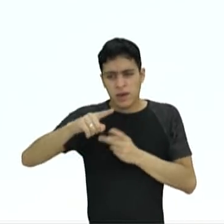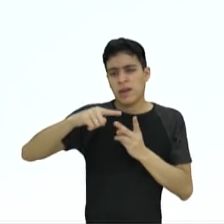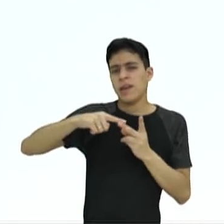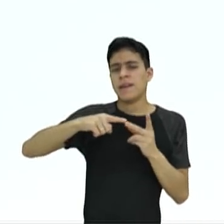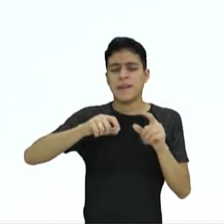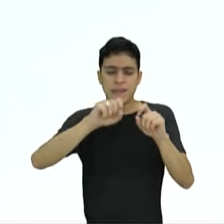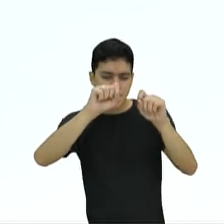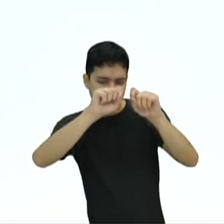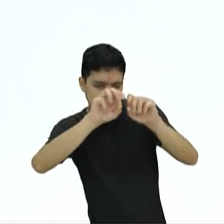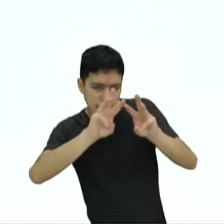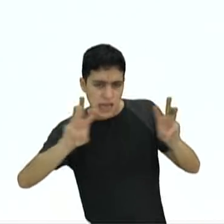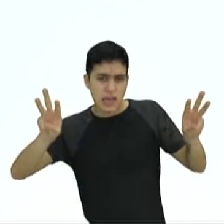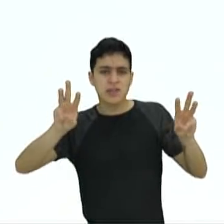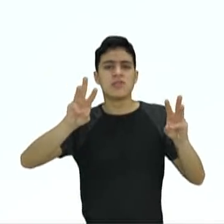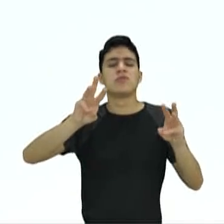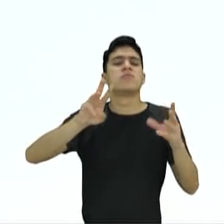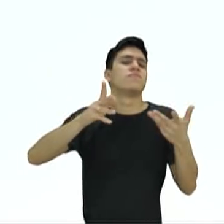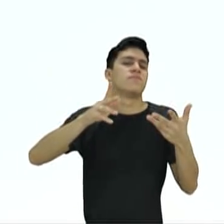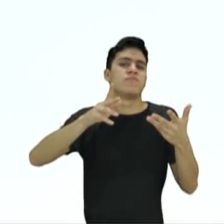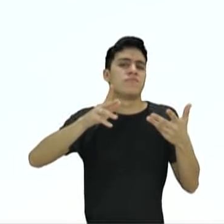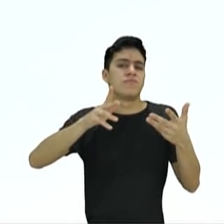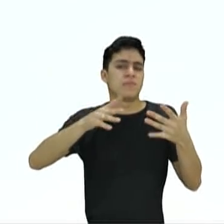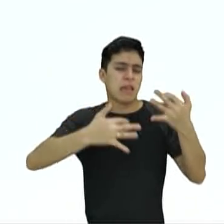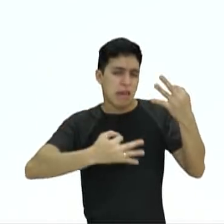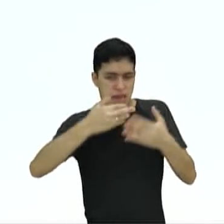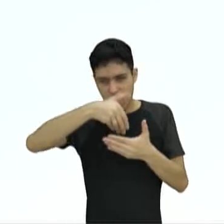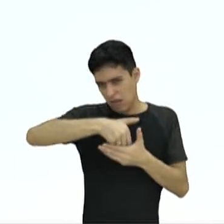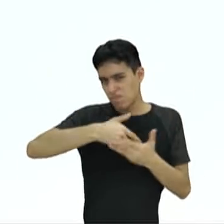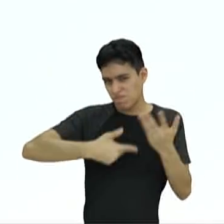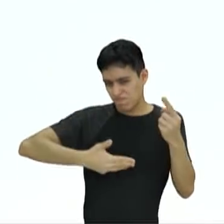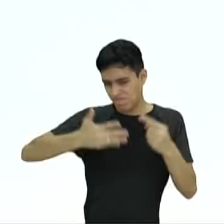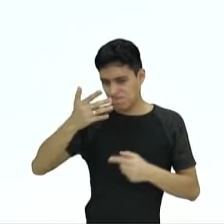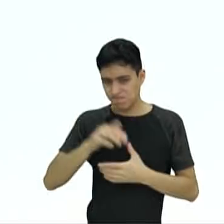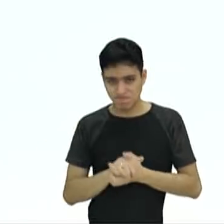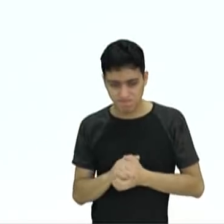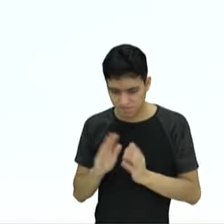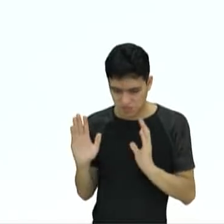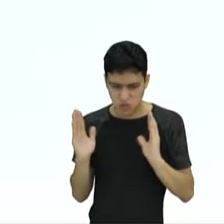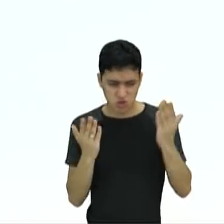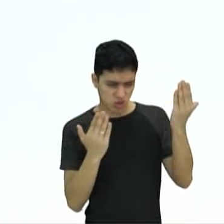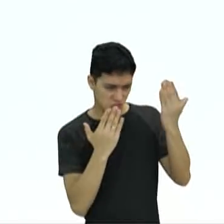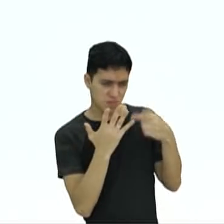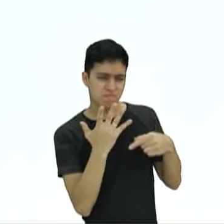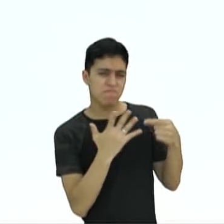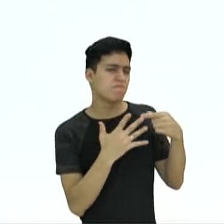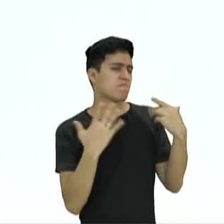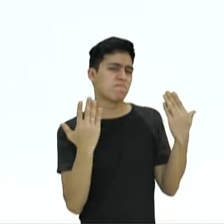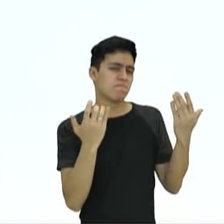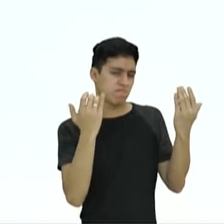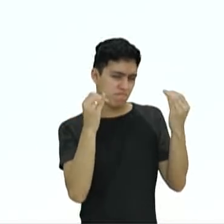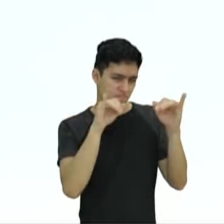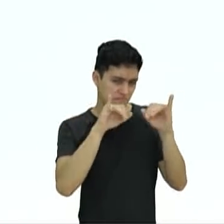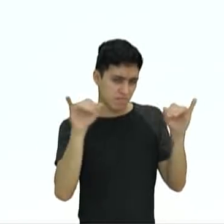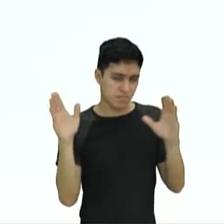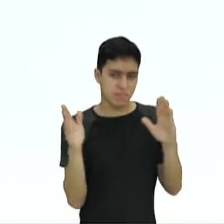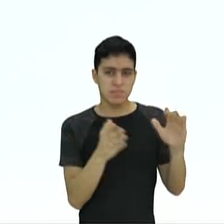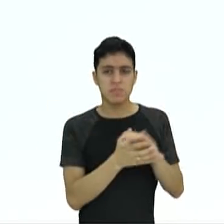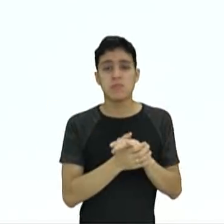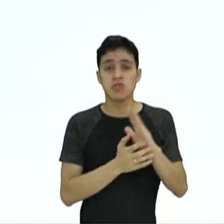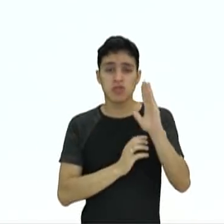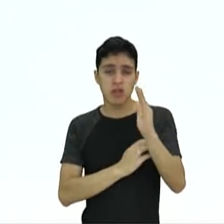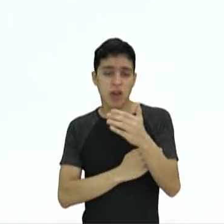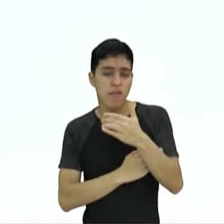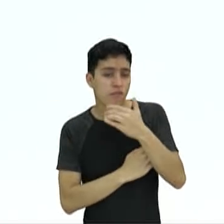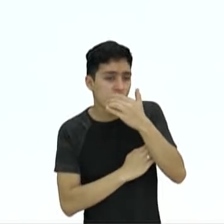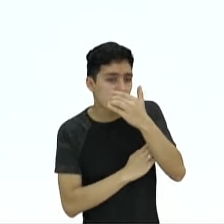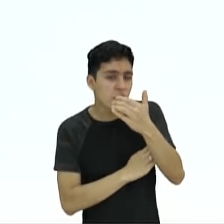eleitorais, por exemplo. Entre as notícias já analisadas estão Uma de que frutas ingeridas em jejum